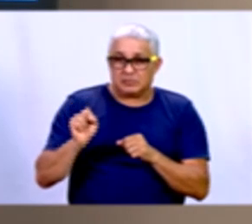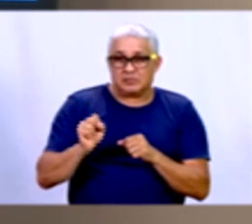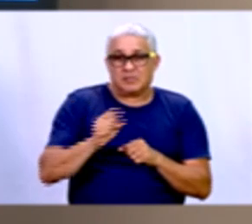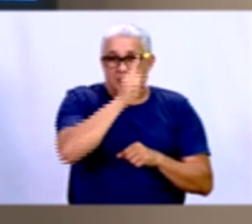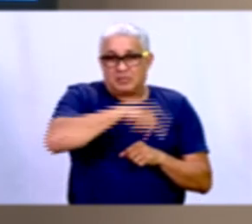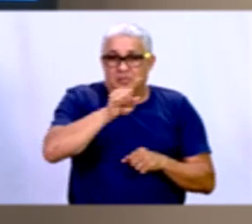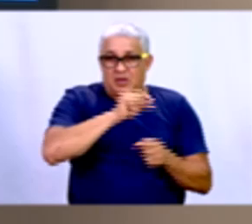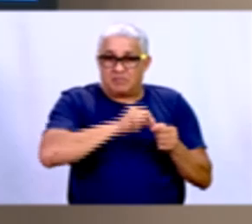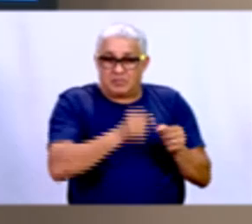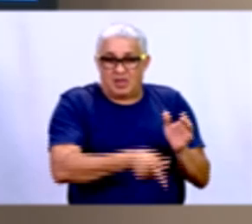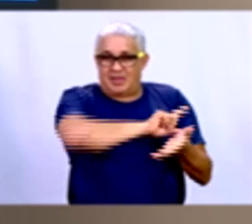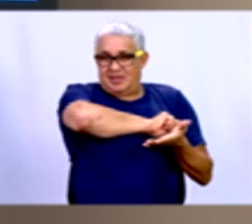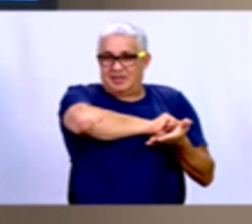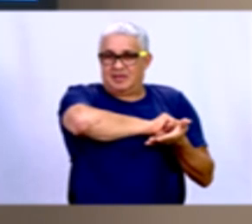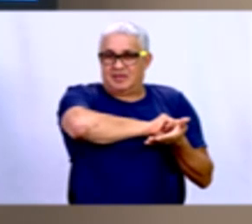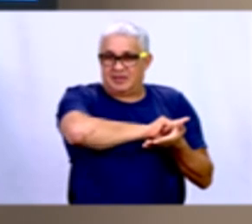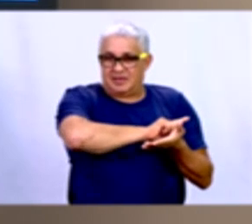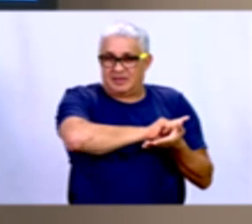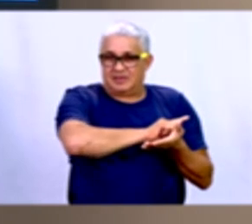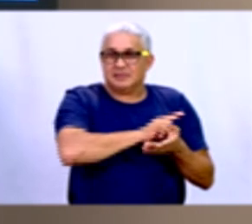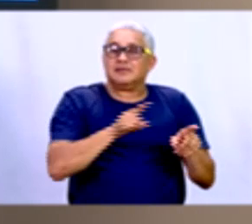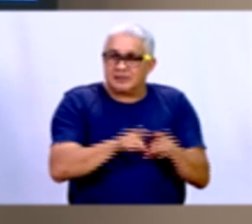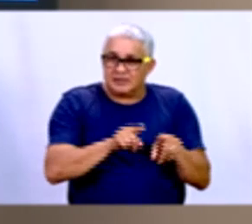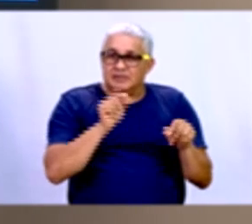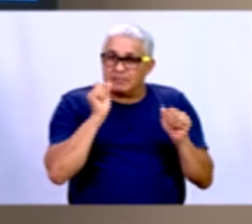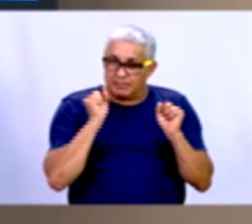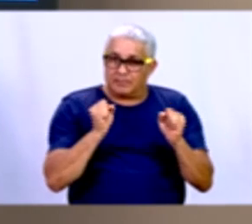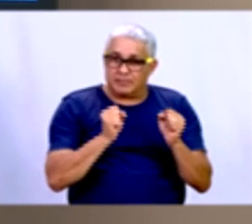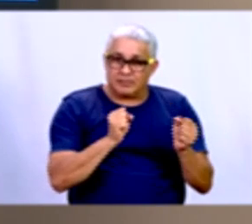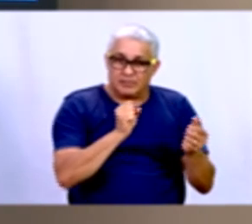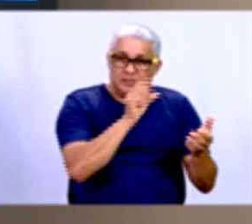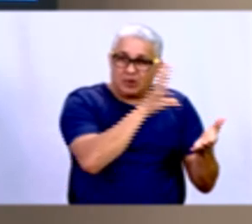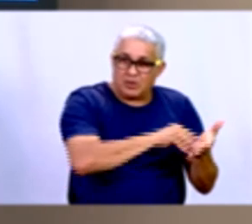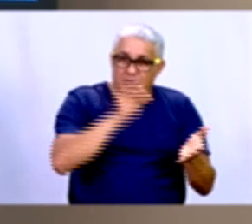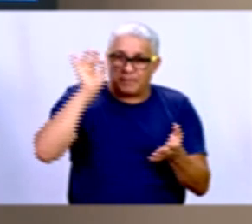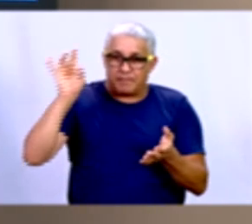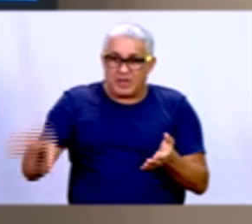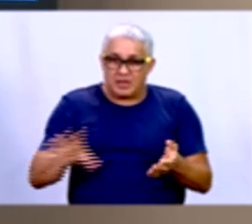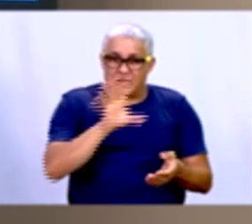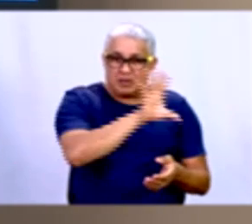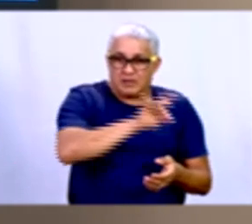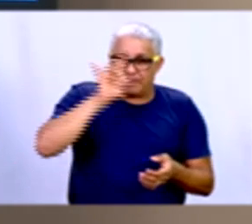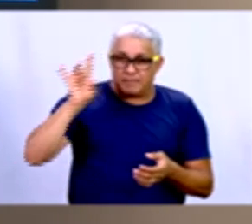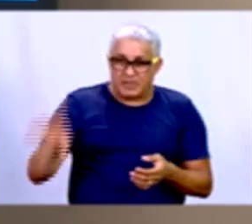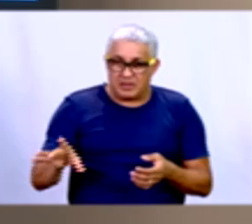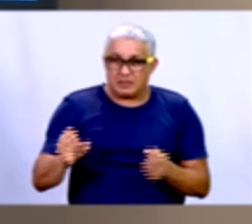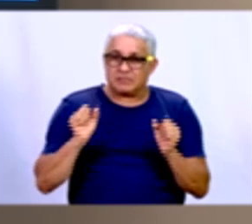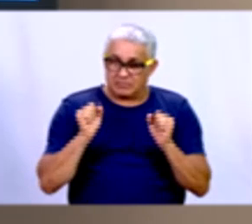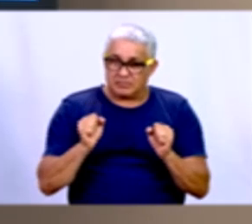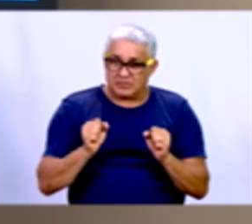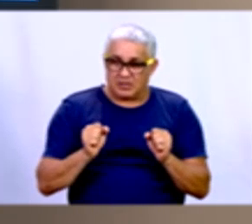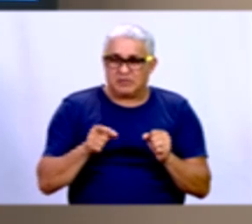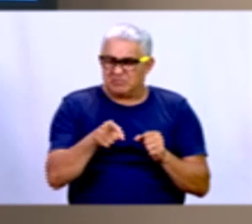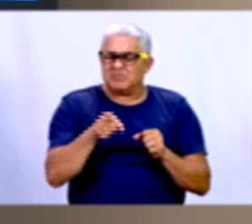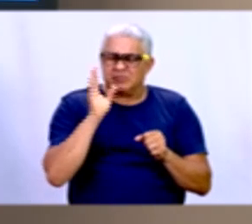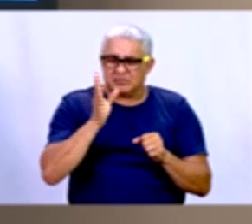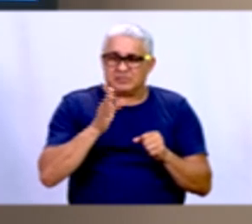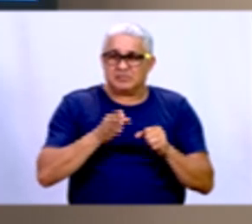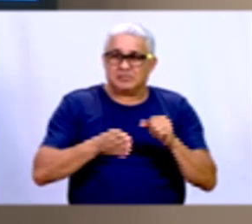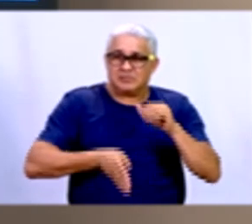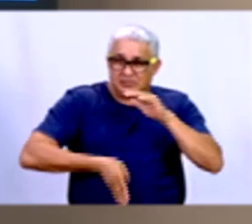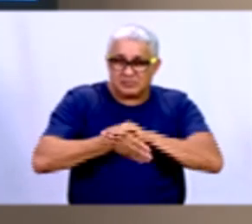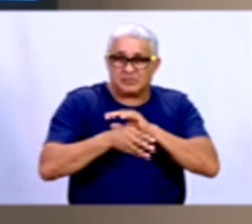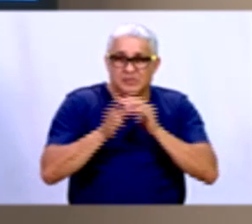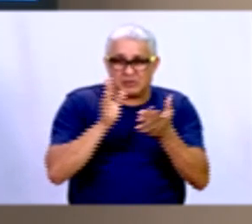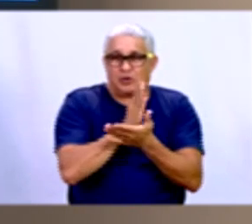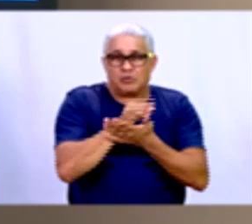fez? O usuário ele pode copiar alguma coisa e colar? Certo? Acho que você já deve ter entrado em alguns sites que